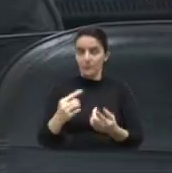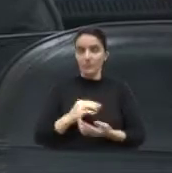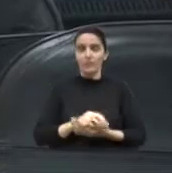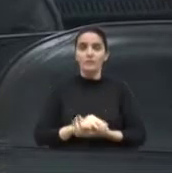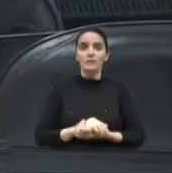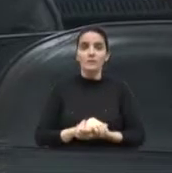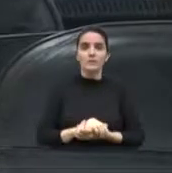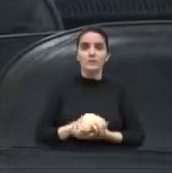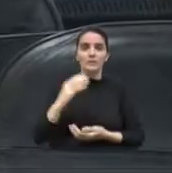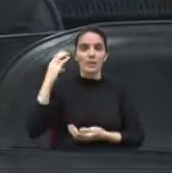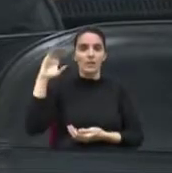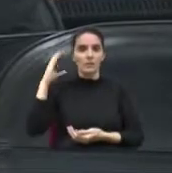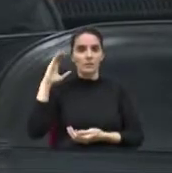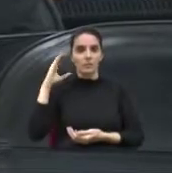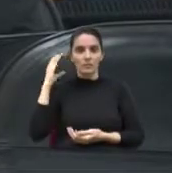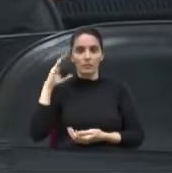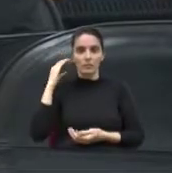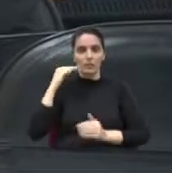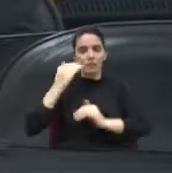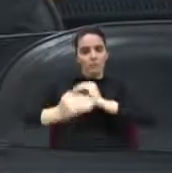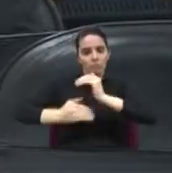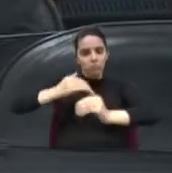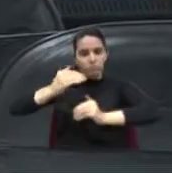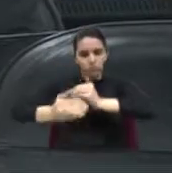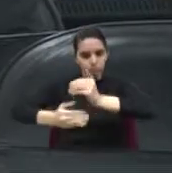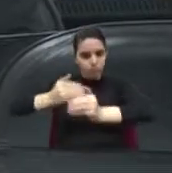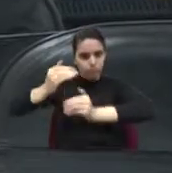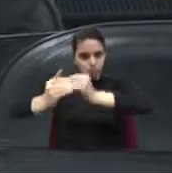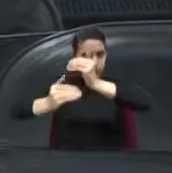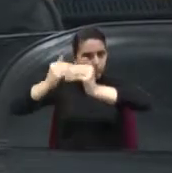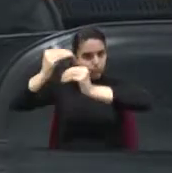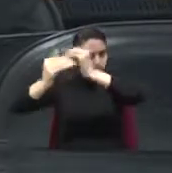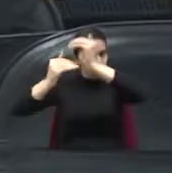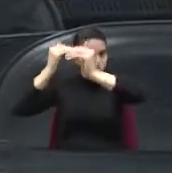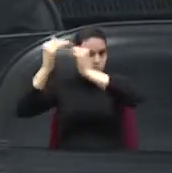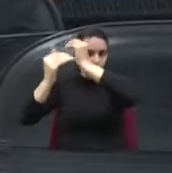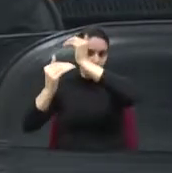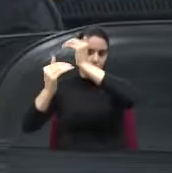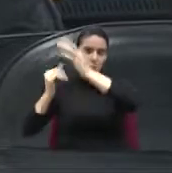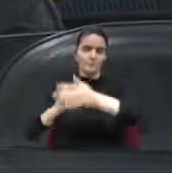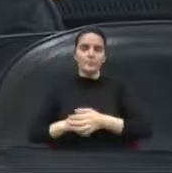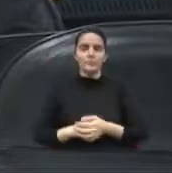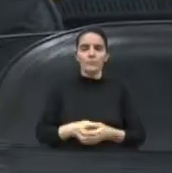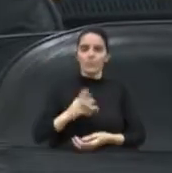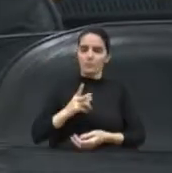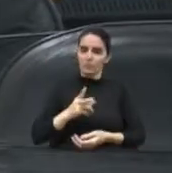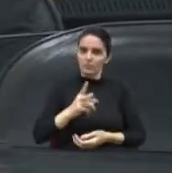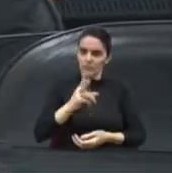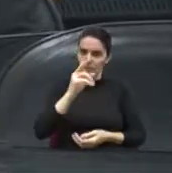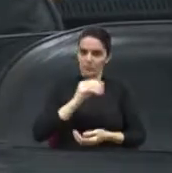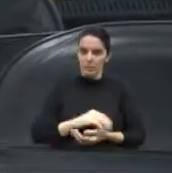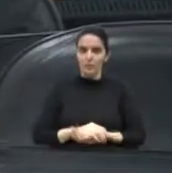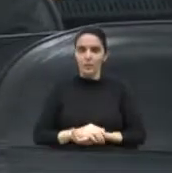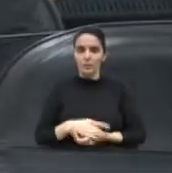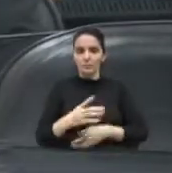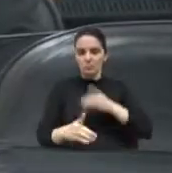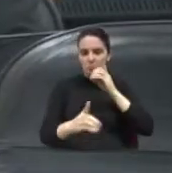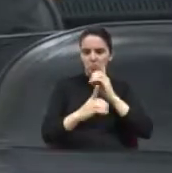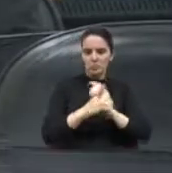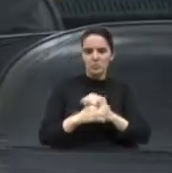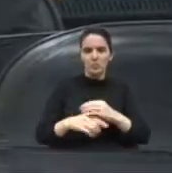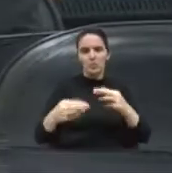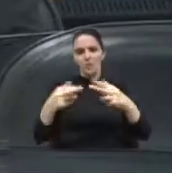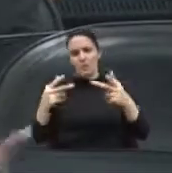da ciência, que não para de evoluir, que não para de descobrir novos meios,